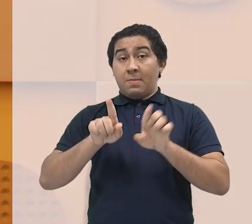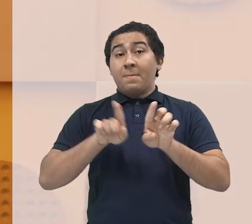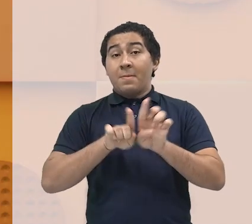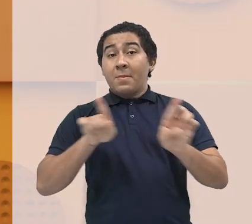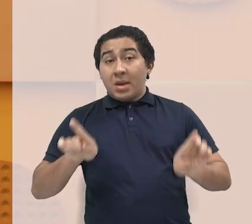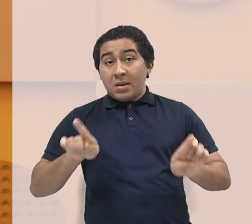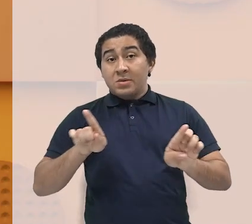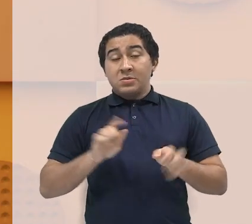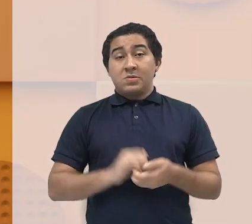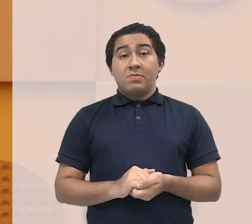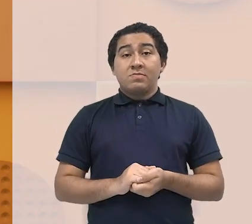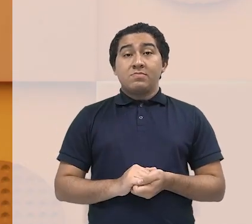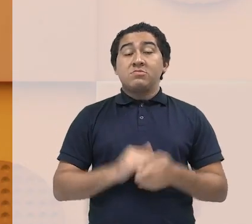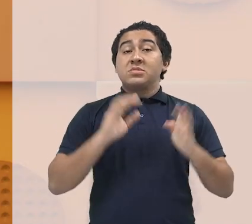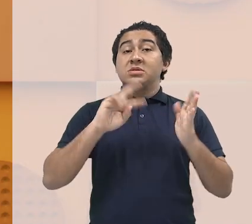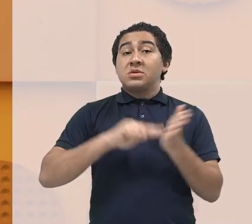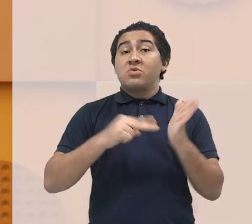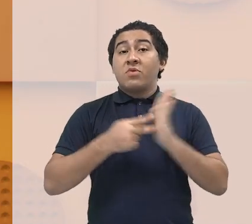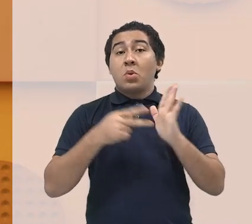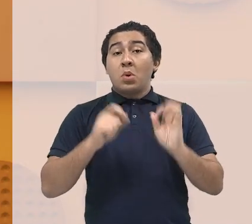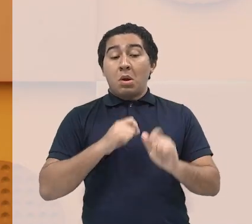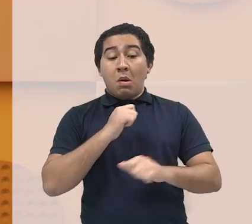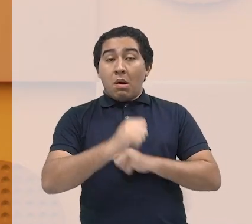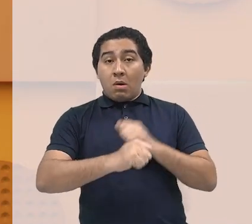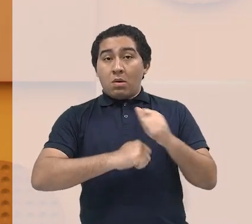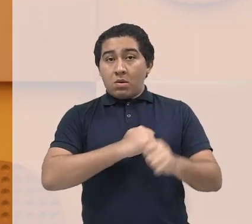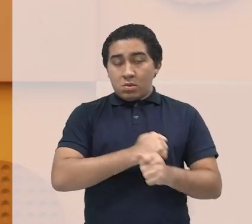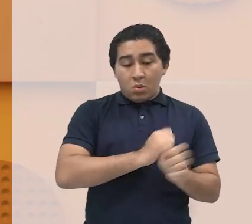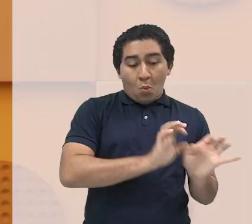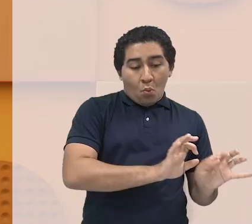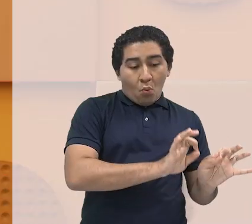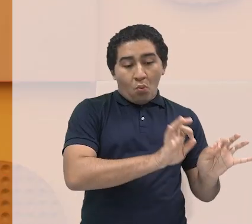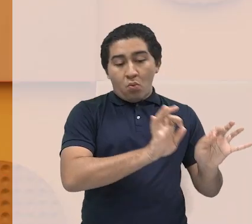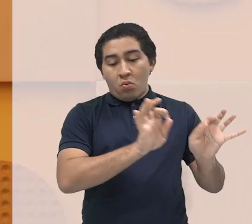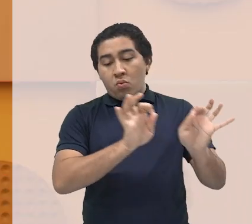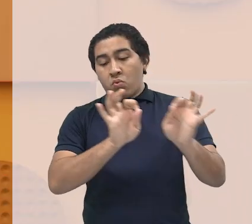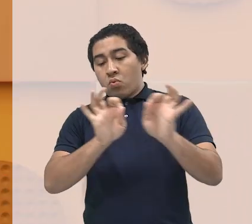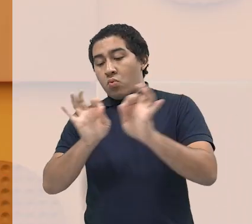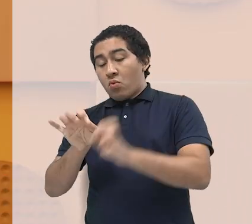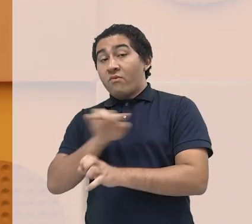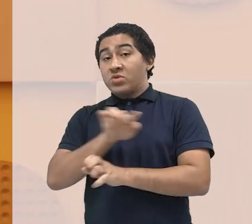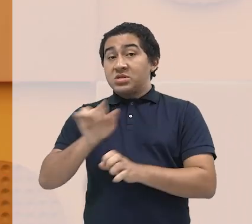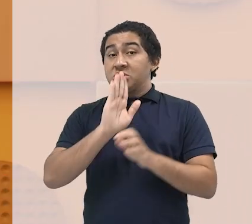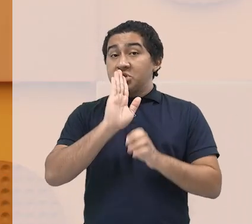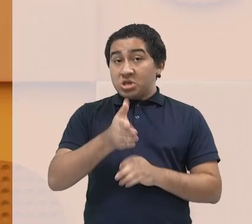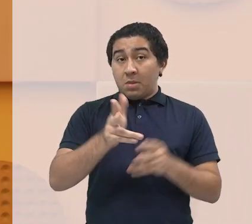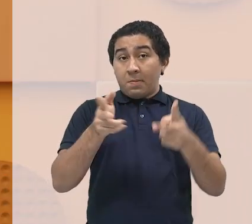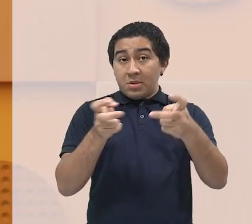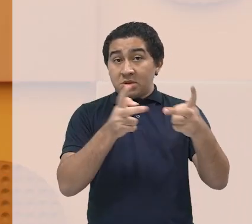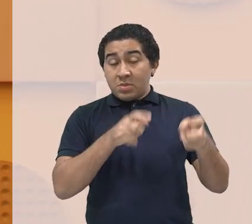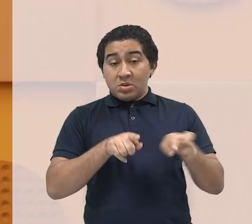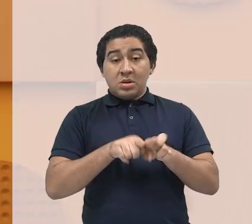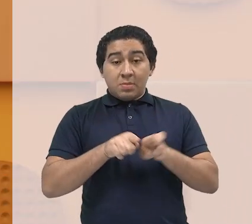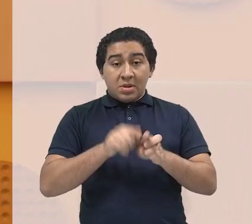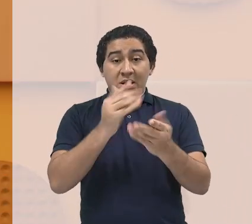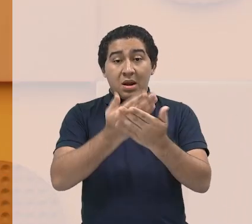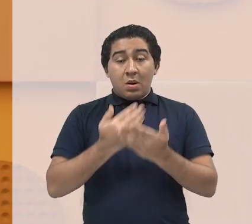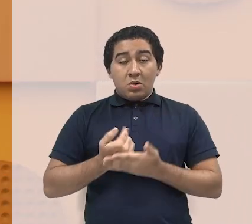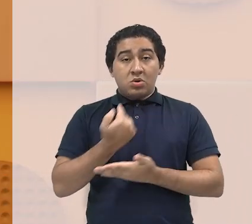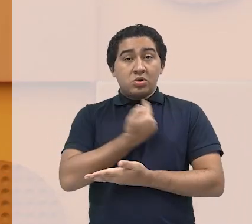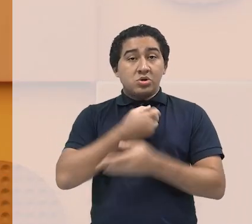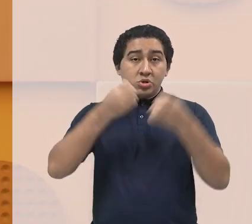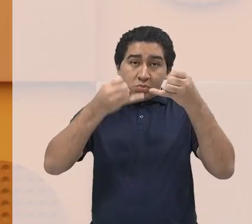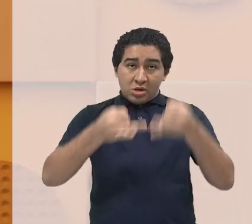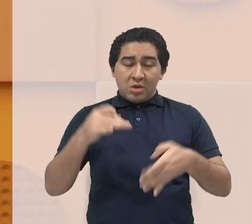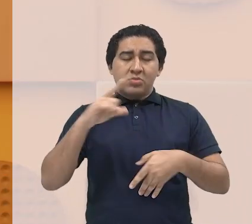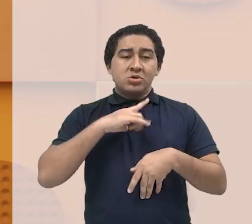com o passar dos anos, você já percebeu, inclusive nas aulas que a gente já trabalhou na questão de